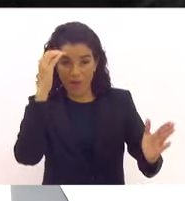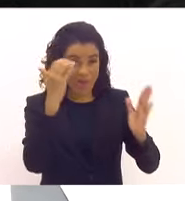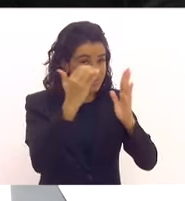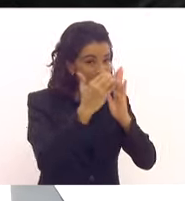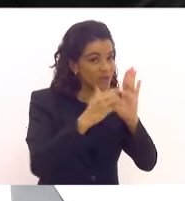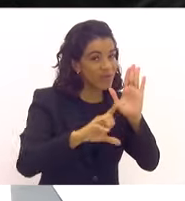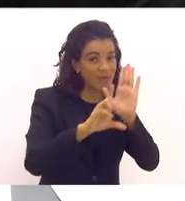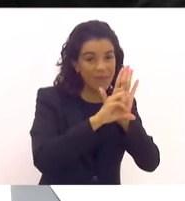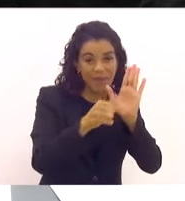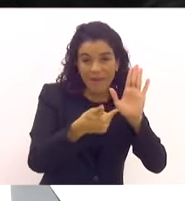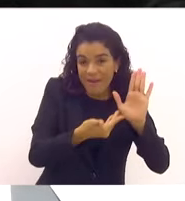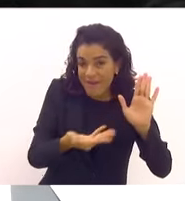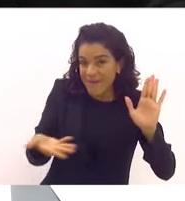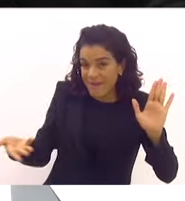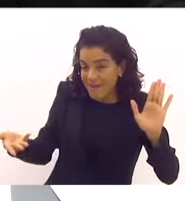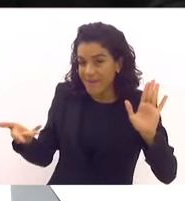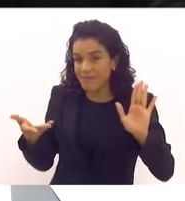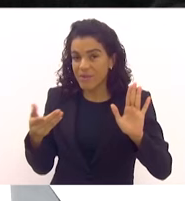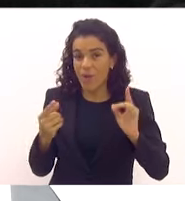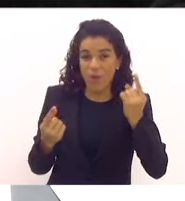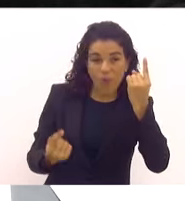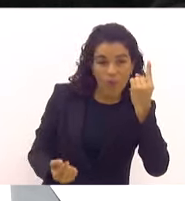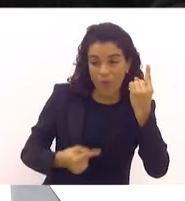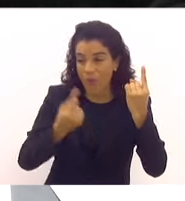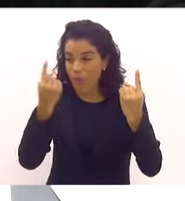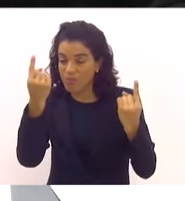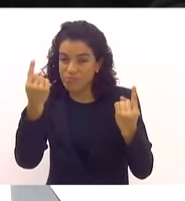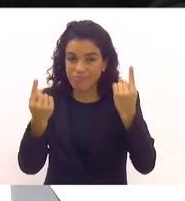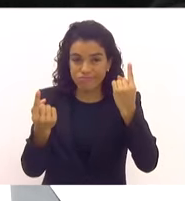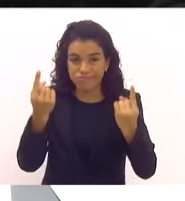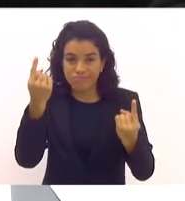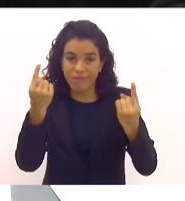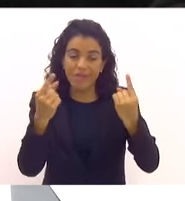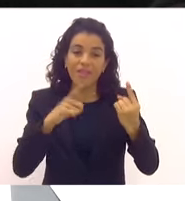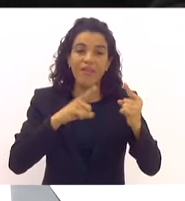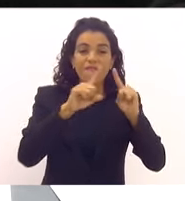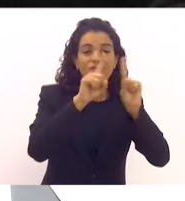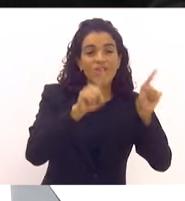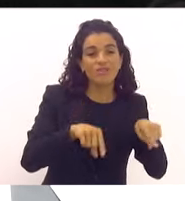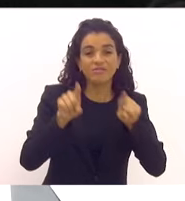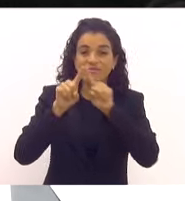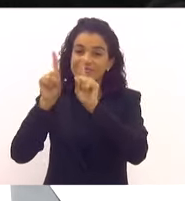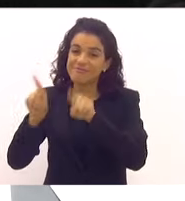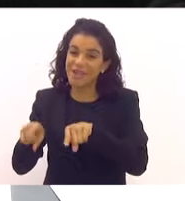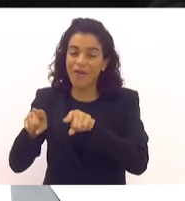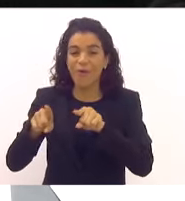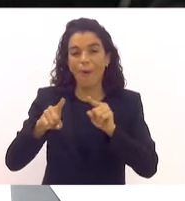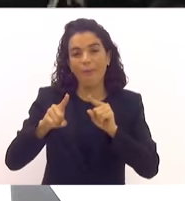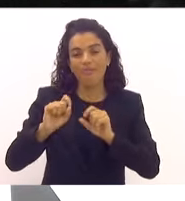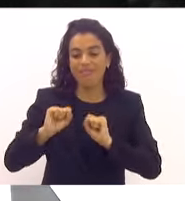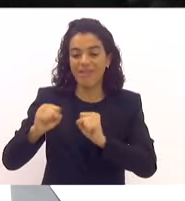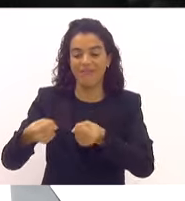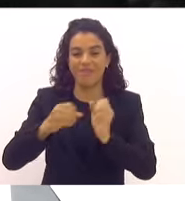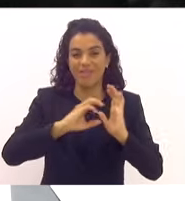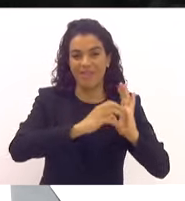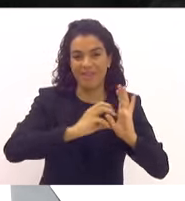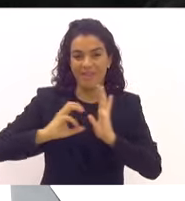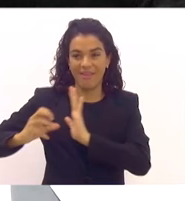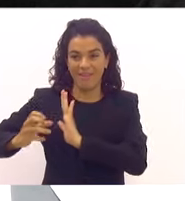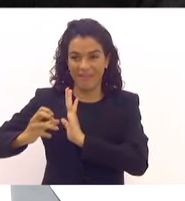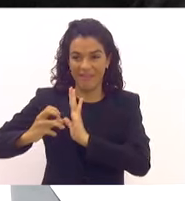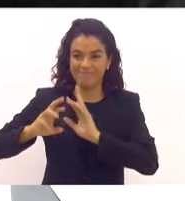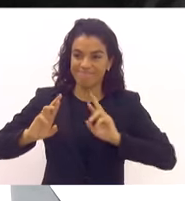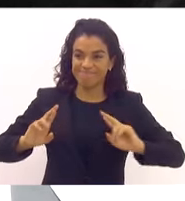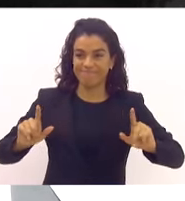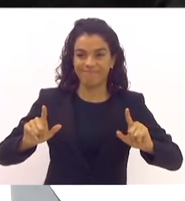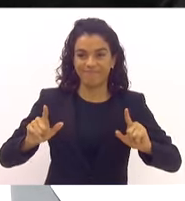indicação legislativa. Então, tanto um quanto o outro cumpre uma função... Mantém a paternidade política. Política. Do... Mas, então, se